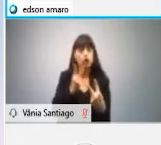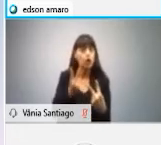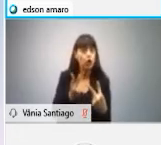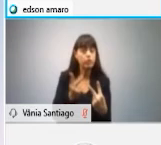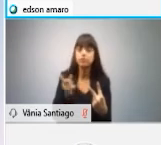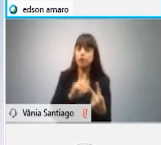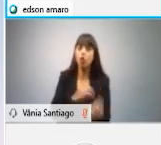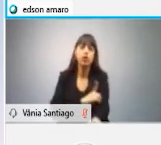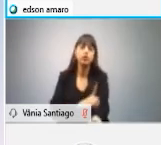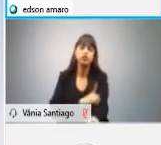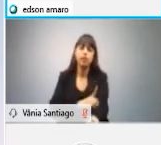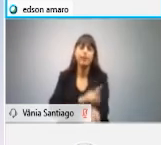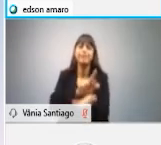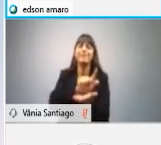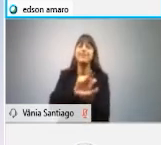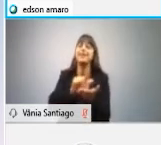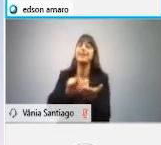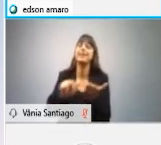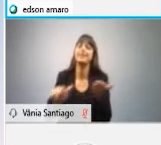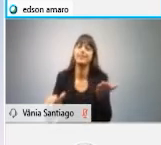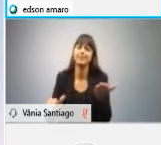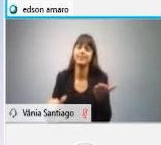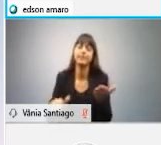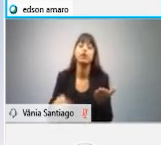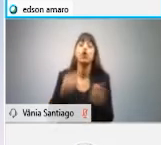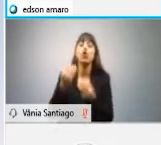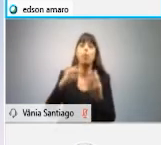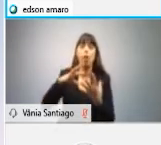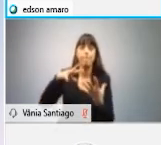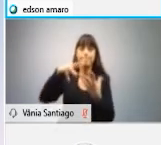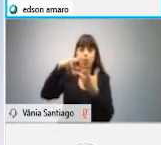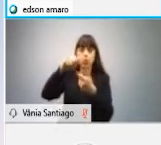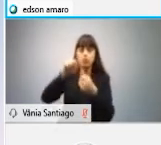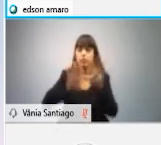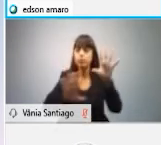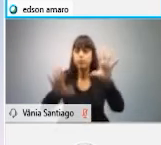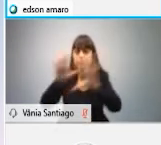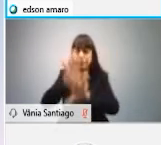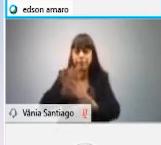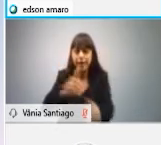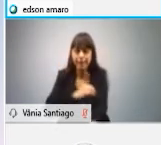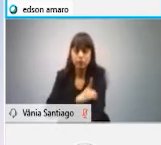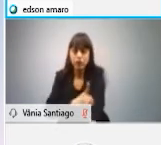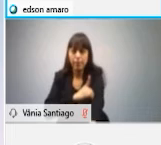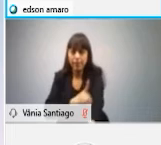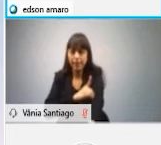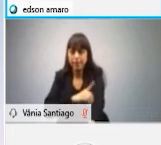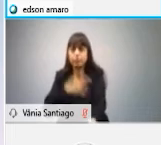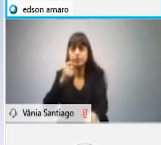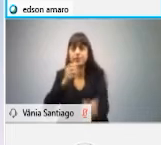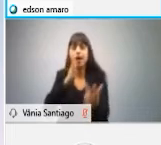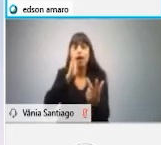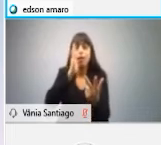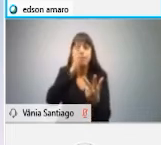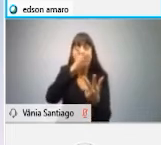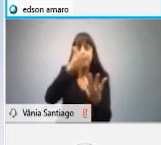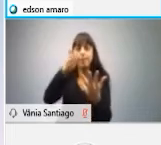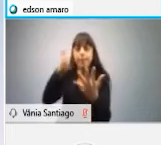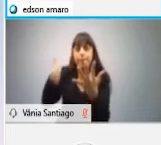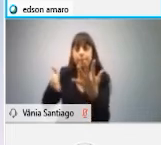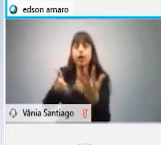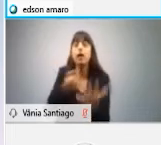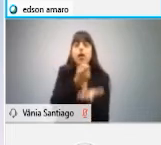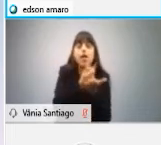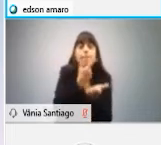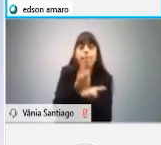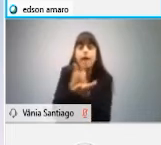de diabetes. E navegar nesse mundo aqui, de novo, envolve medicações cada vez mais específicas. No nível acima disso,